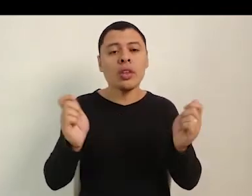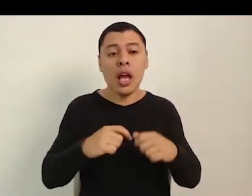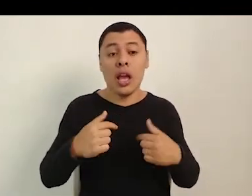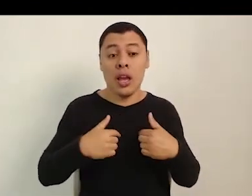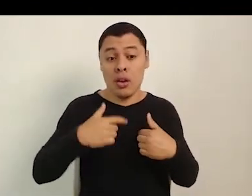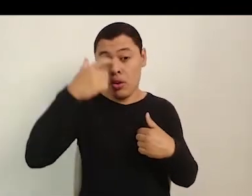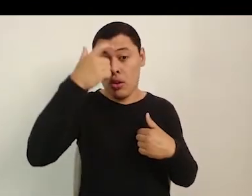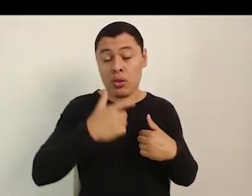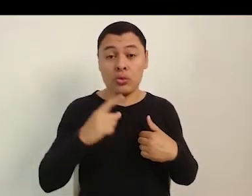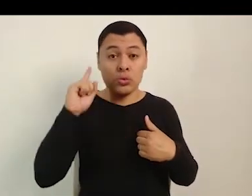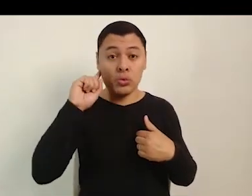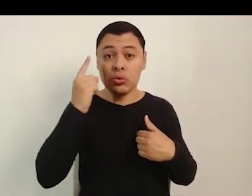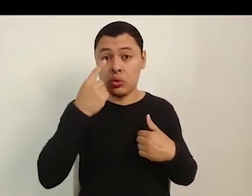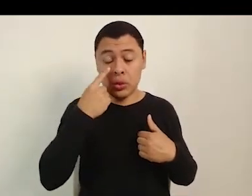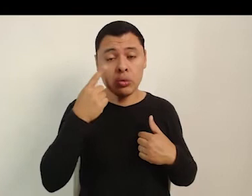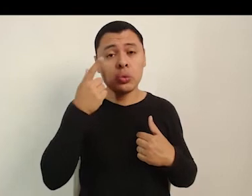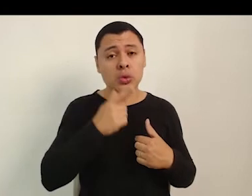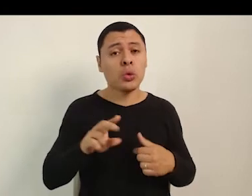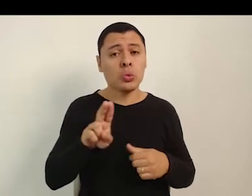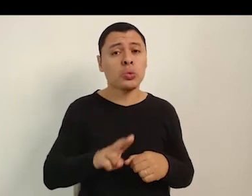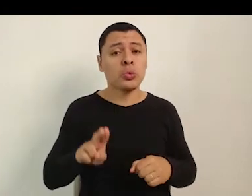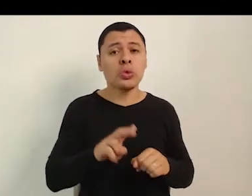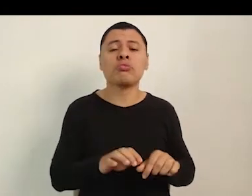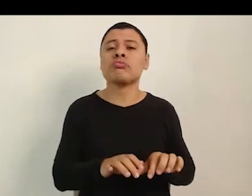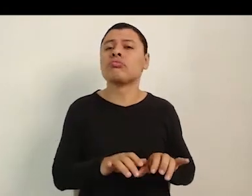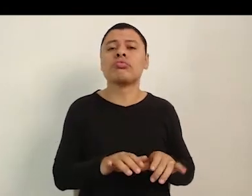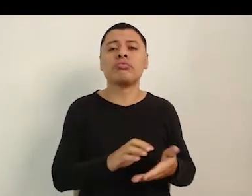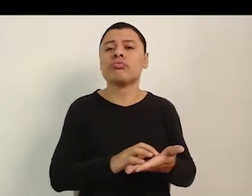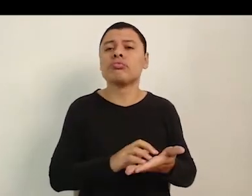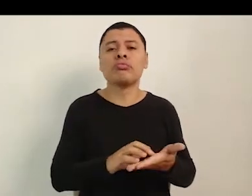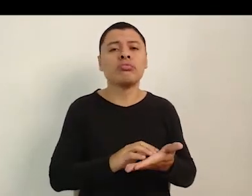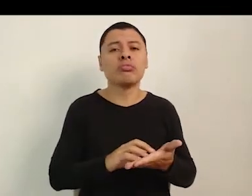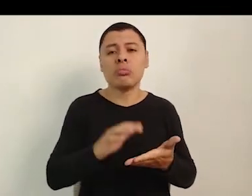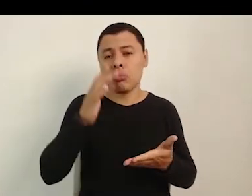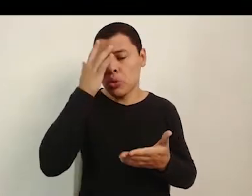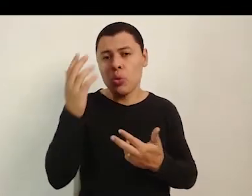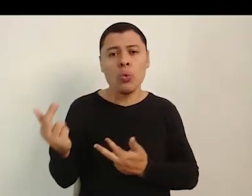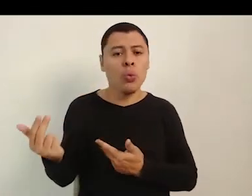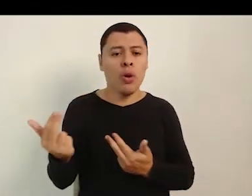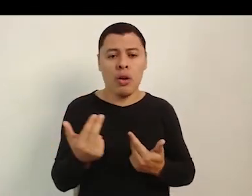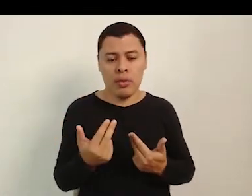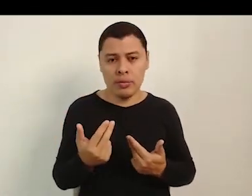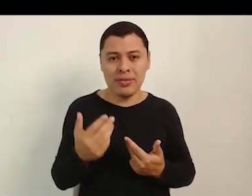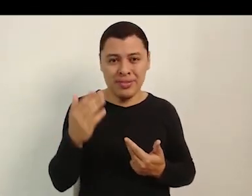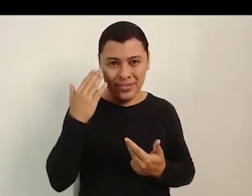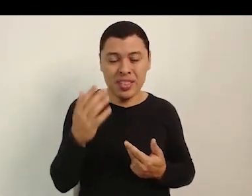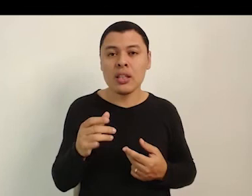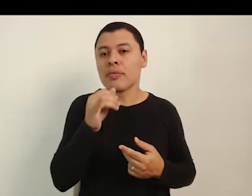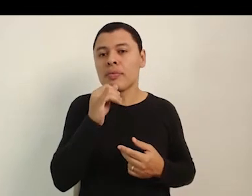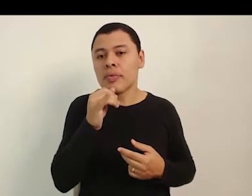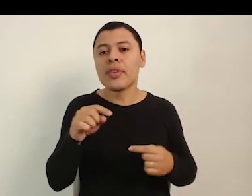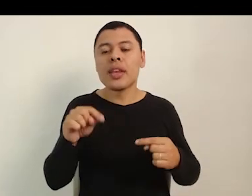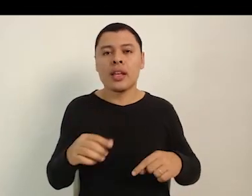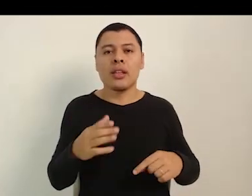é surdo-cega em conseguir ter uma vida autônoma como qualquer outra pessoa. Literalmente, em vez de ter a saída de voz, como tem aqui